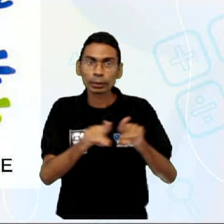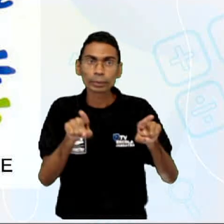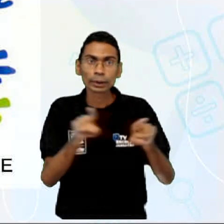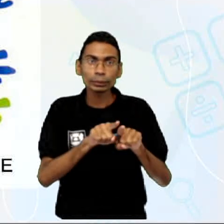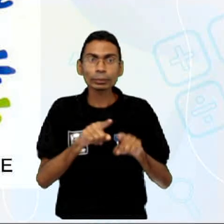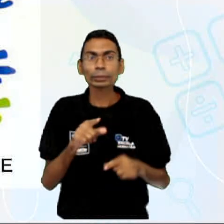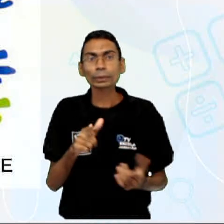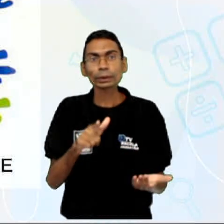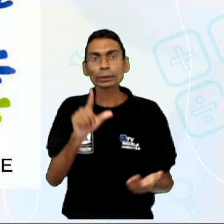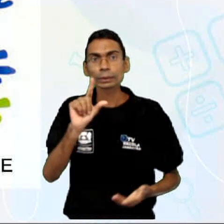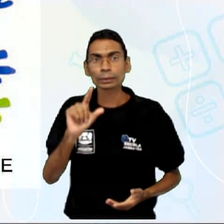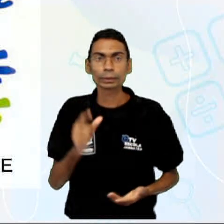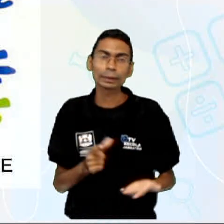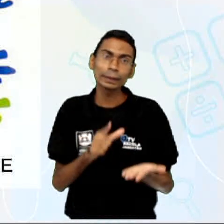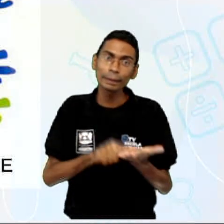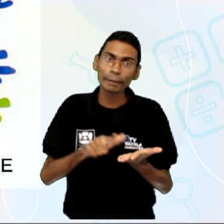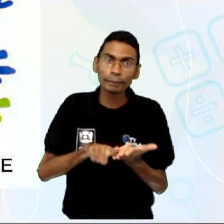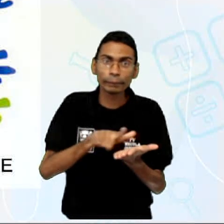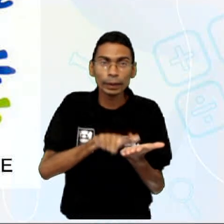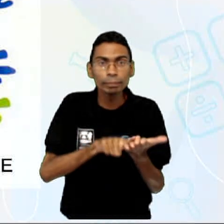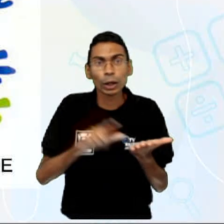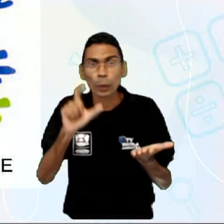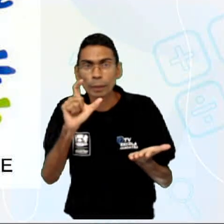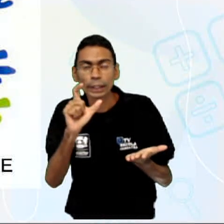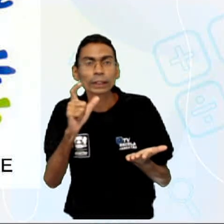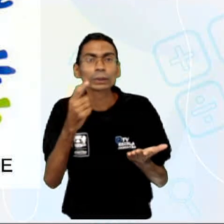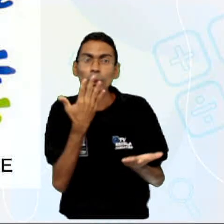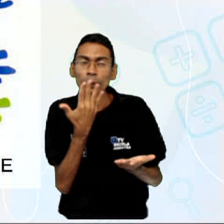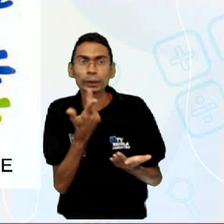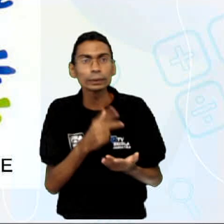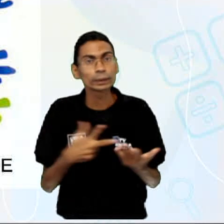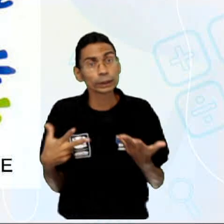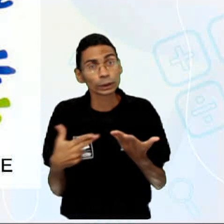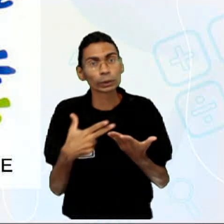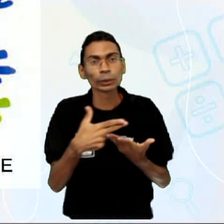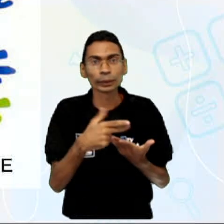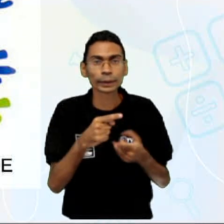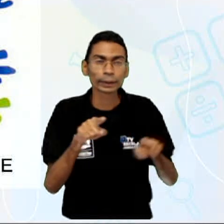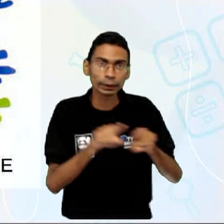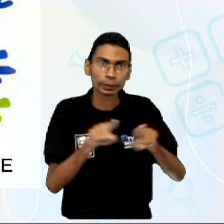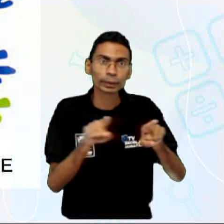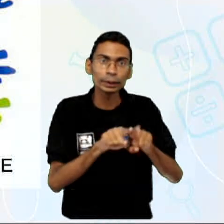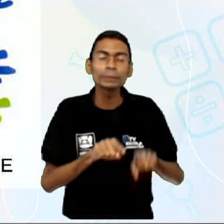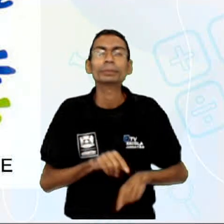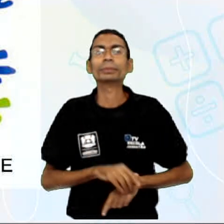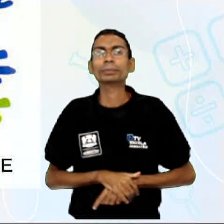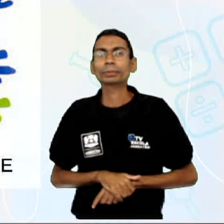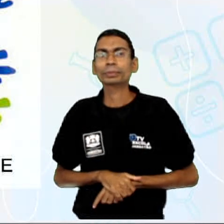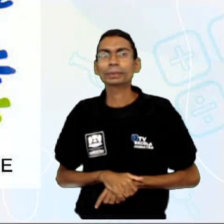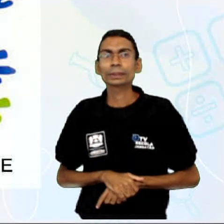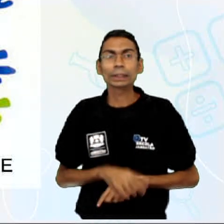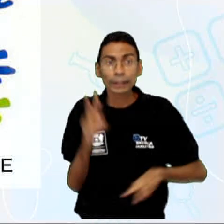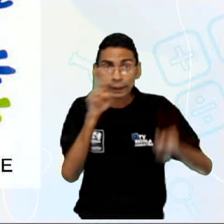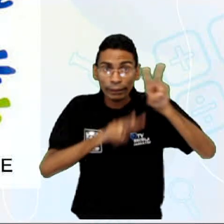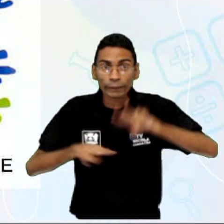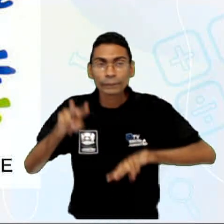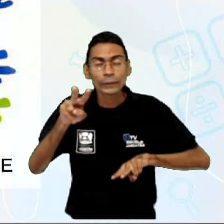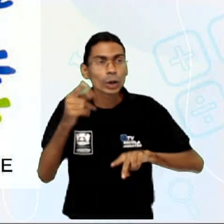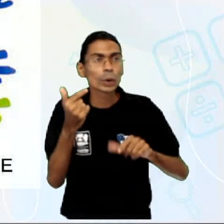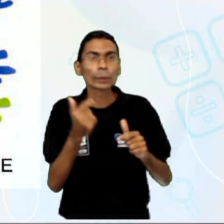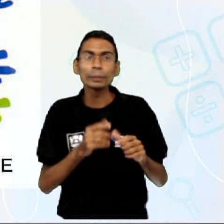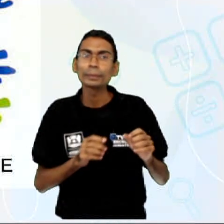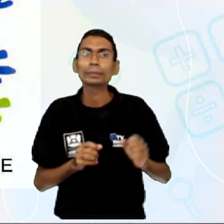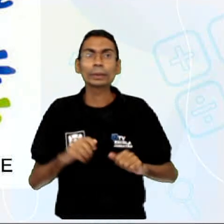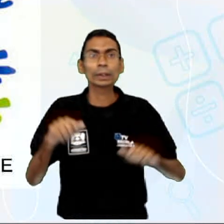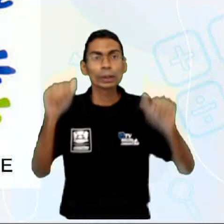colorido e tesoura, certo? Aqui nós temos uma obra de Matisse, onde ele recorta vários corais